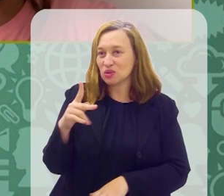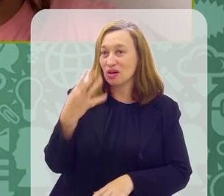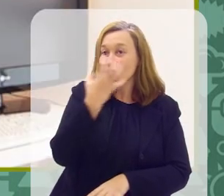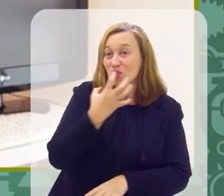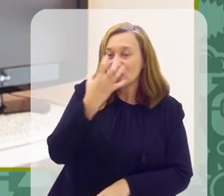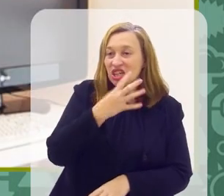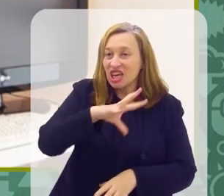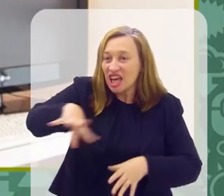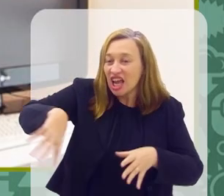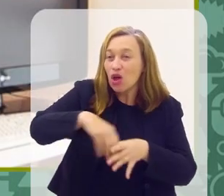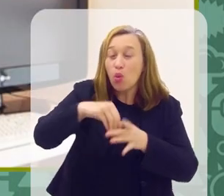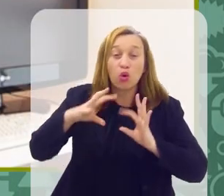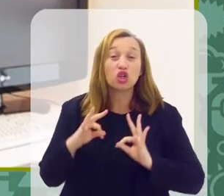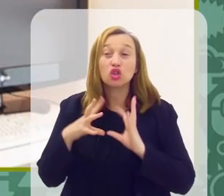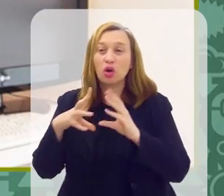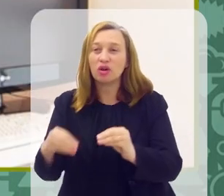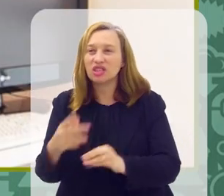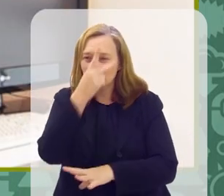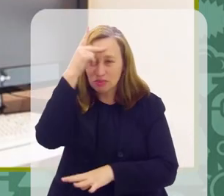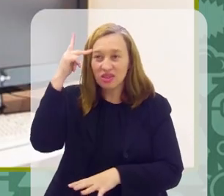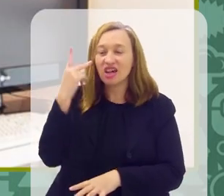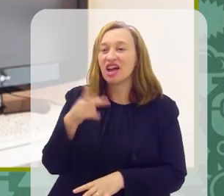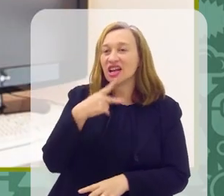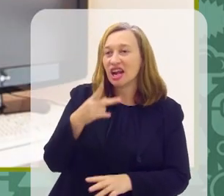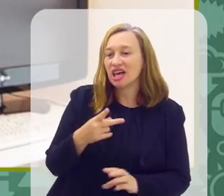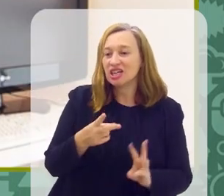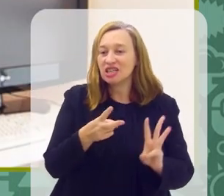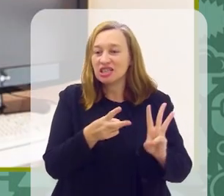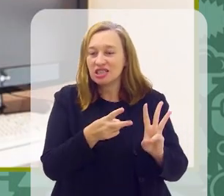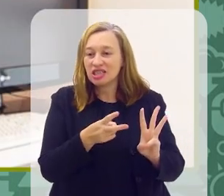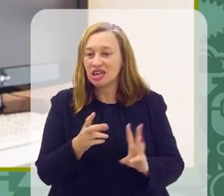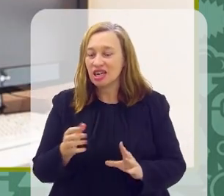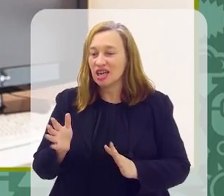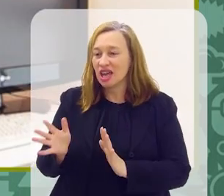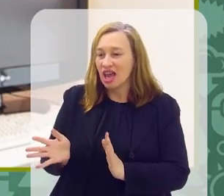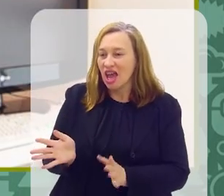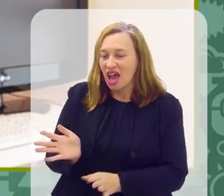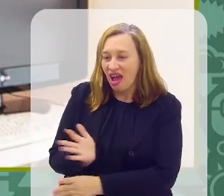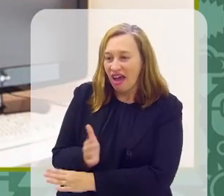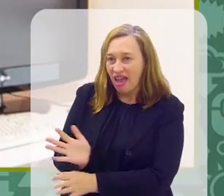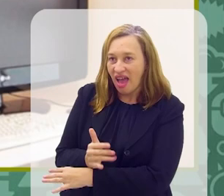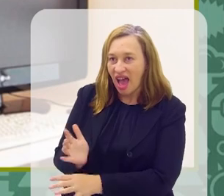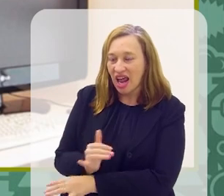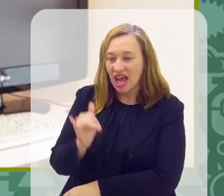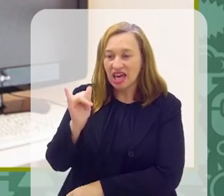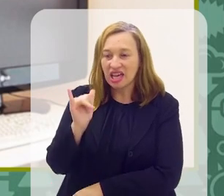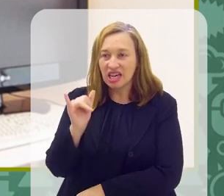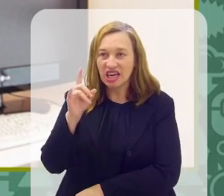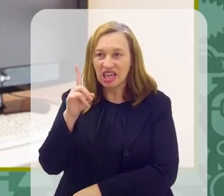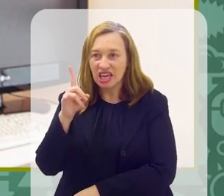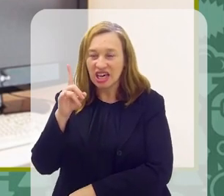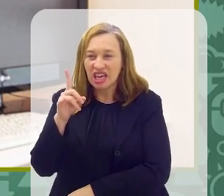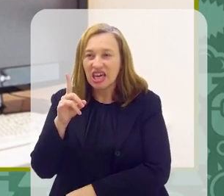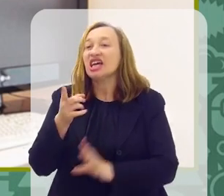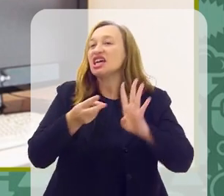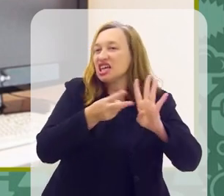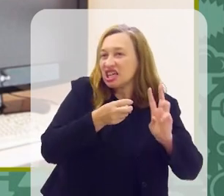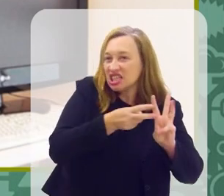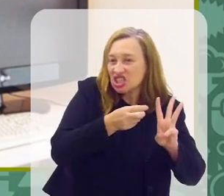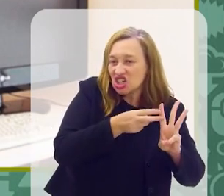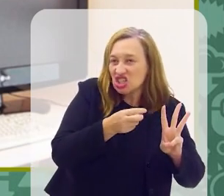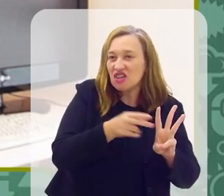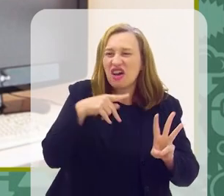na sua música, é que ela engloba todo mundo, ela traz a Yara indígena. Em algum momento você diz também, todas as crianças têm que ser